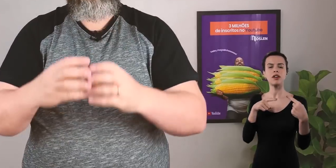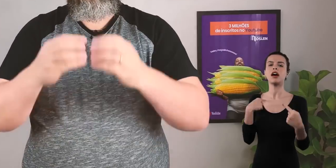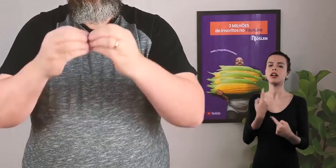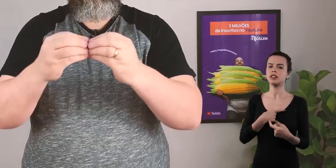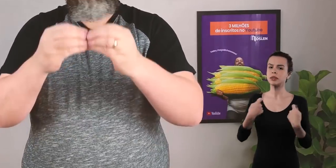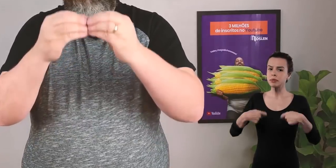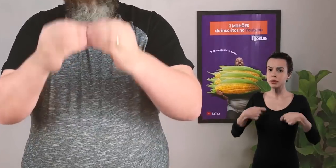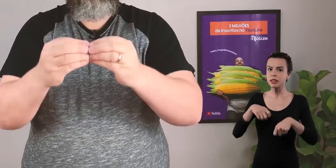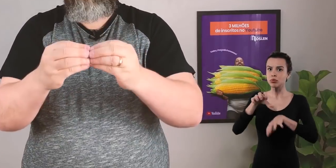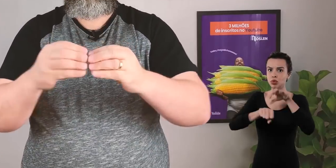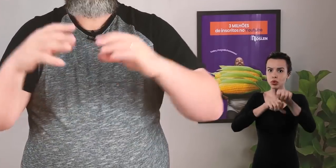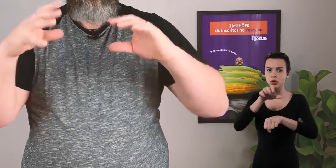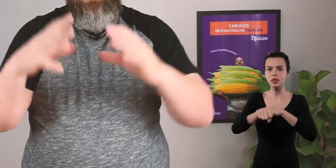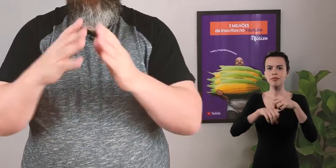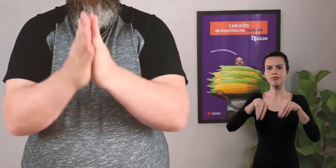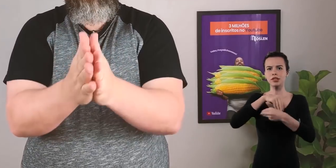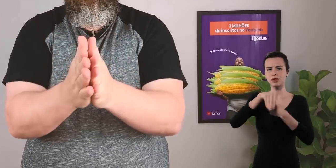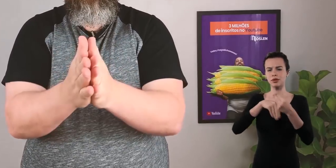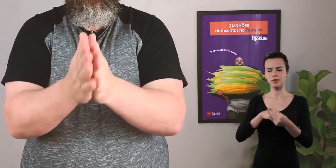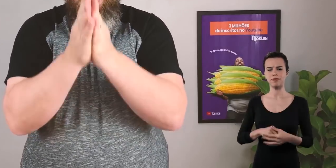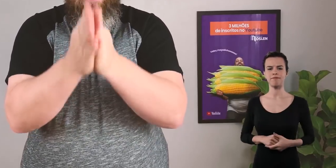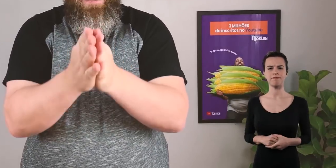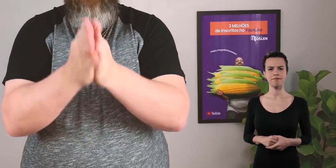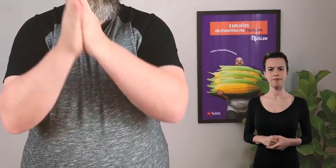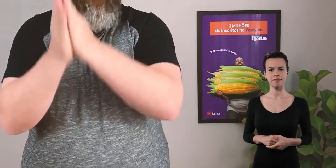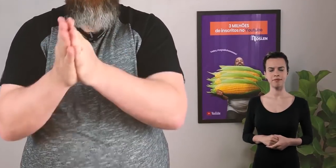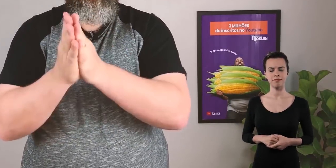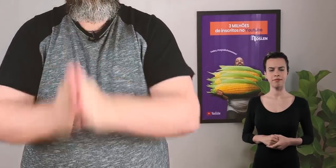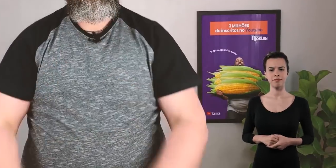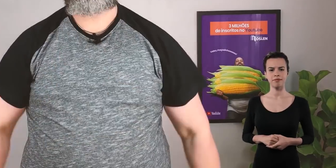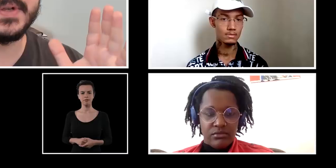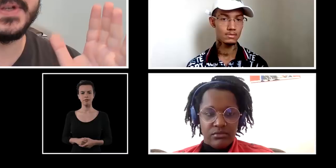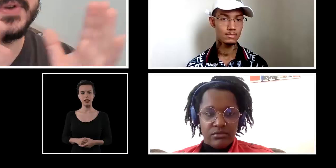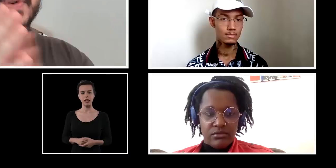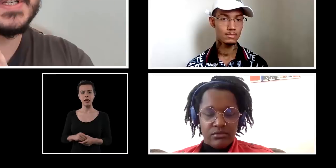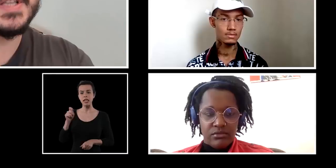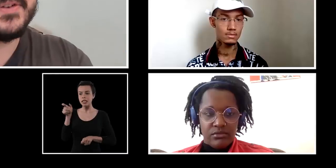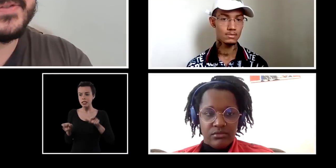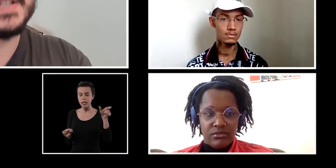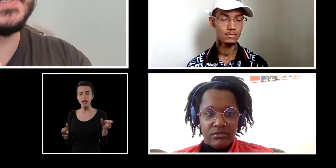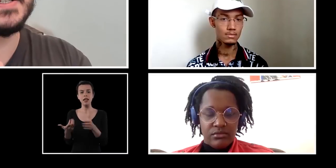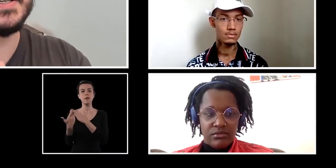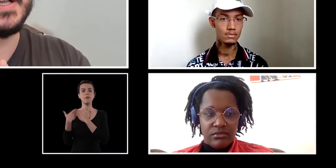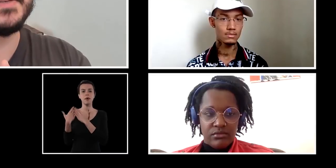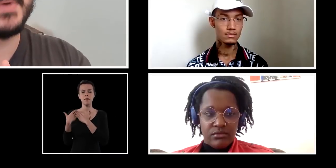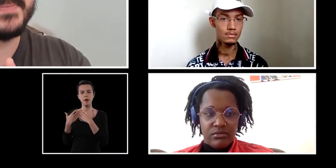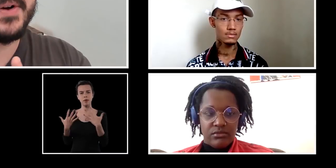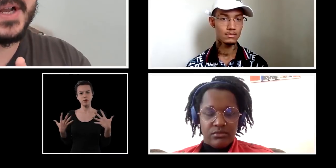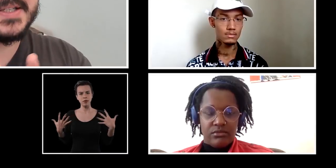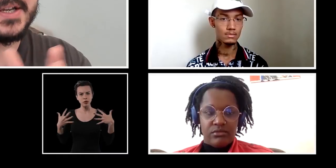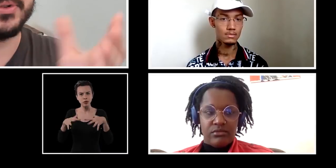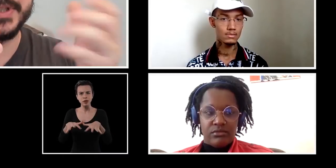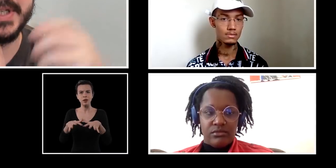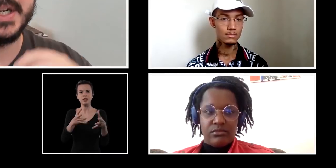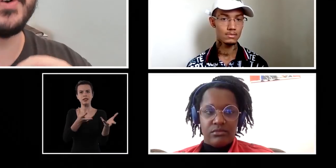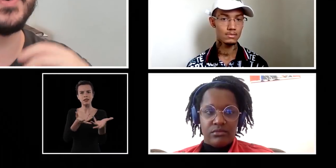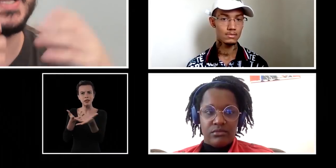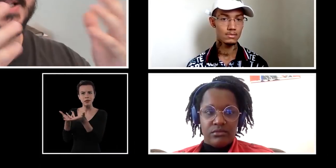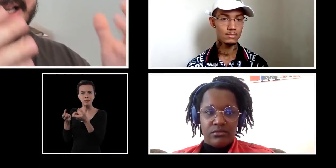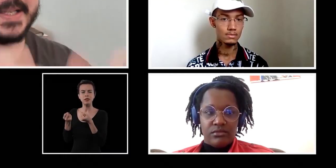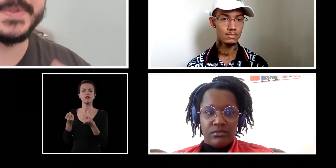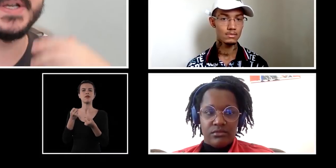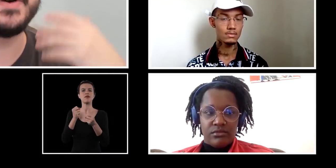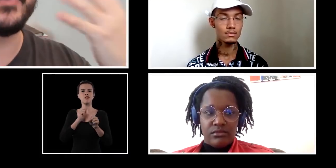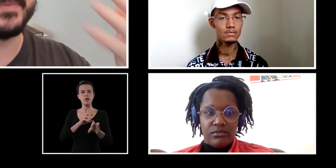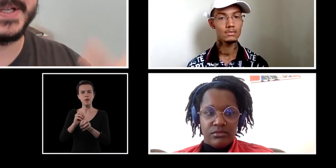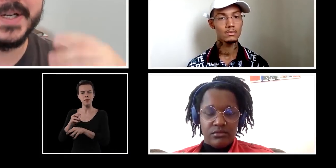esse é um grande desafio e é o que nós precisamos buscar, hibridismo. São as figuras que teriam que fazer esse papel, essa inclusão,